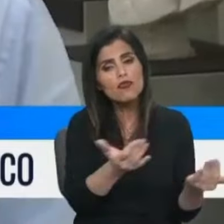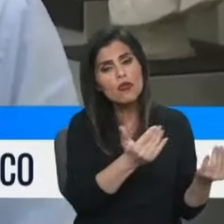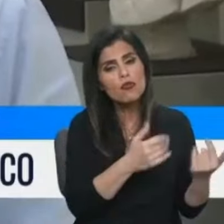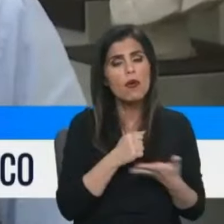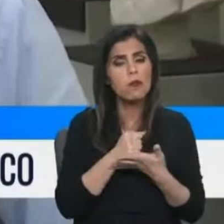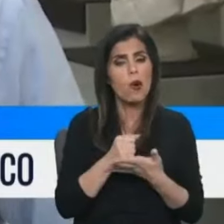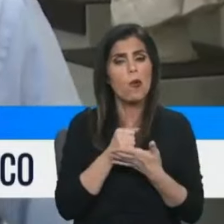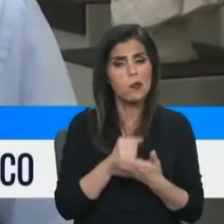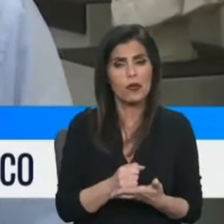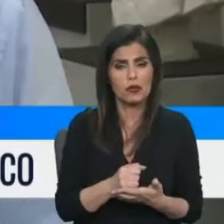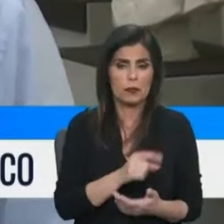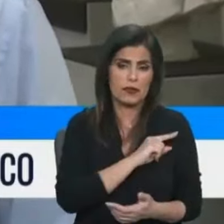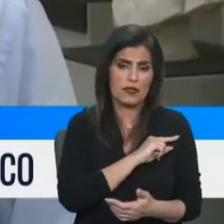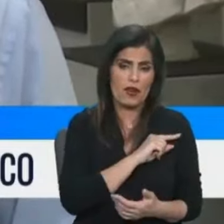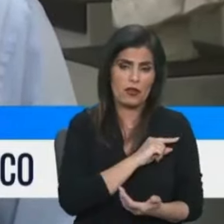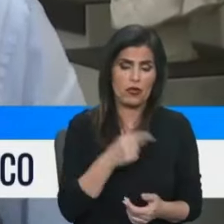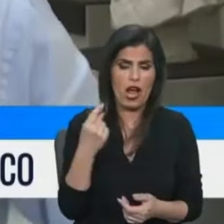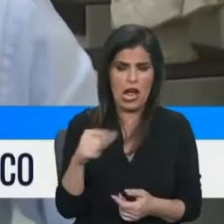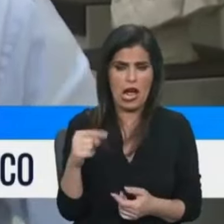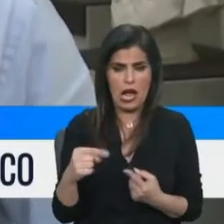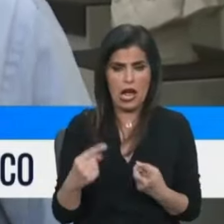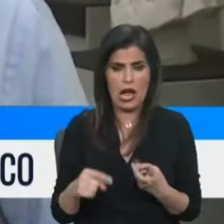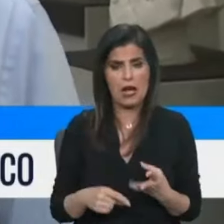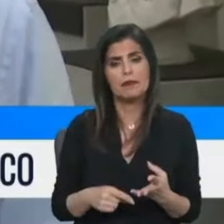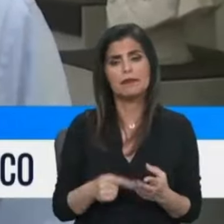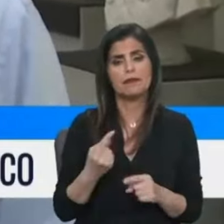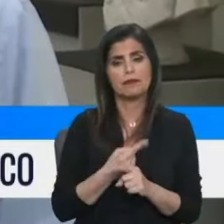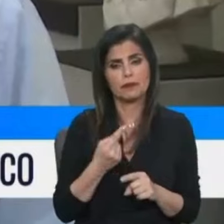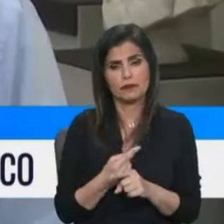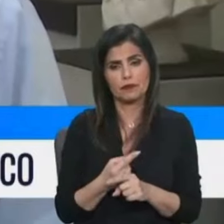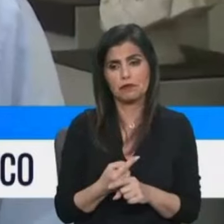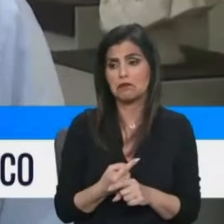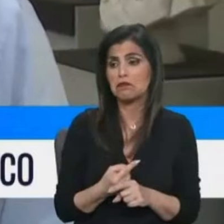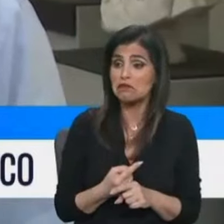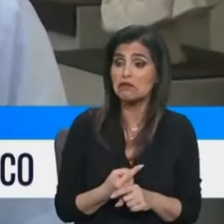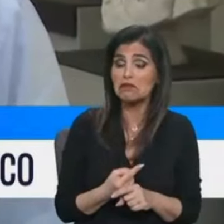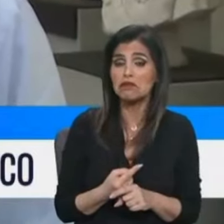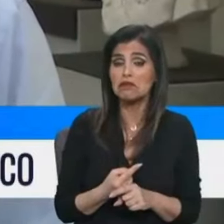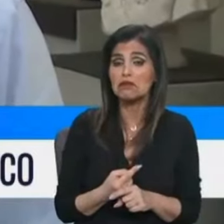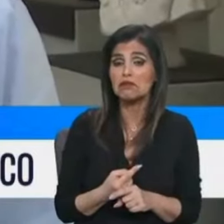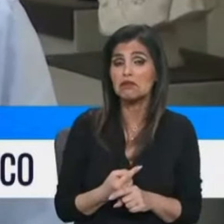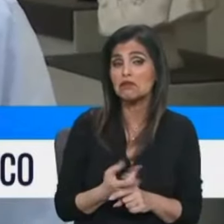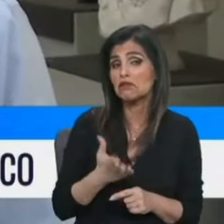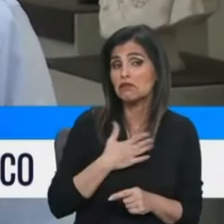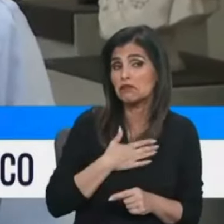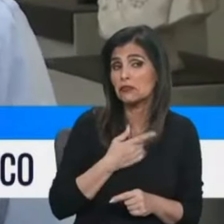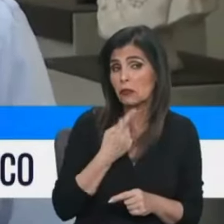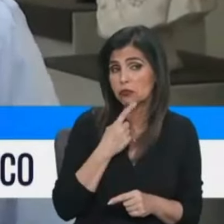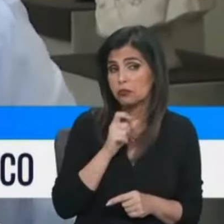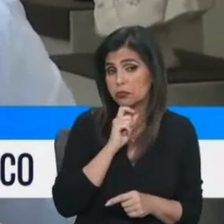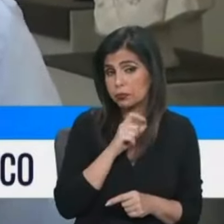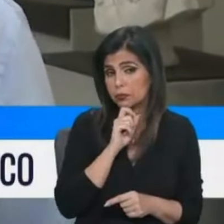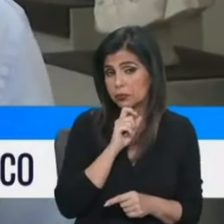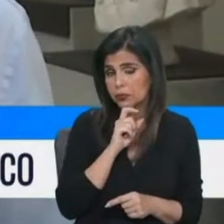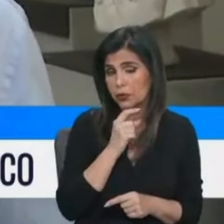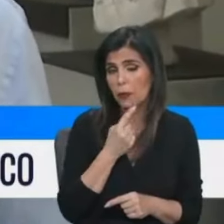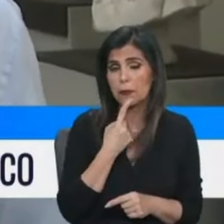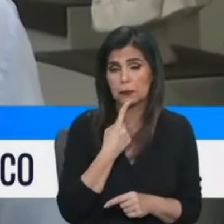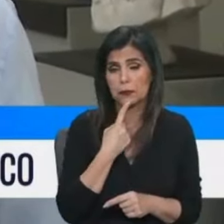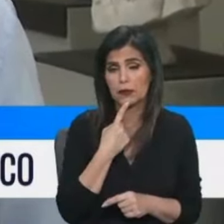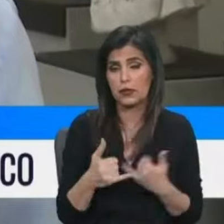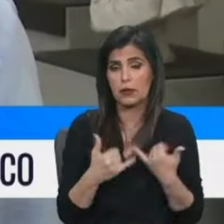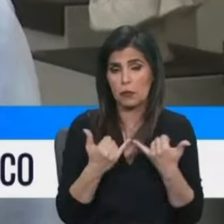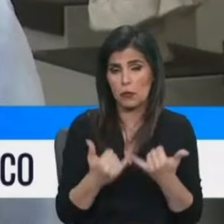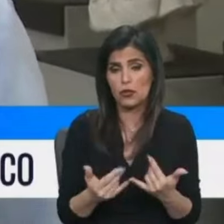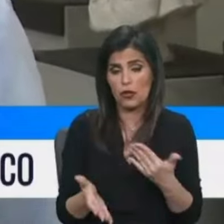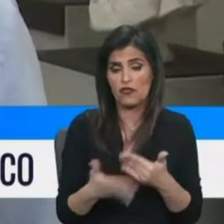Portanto, há um conjunto de fatores e de indícios que nos permitem perceber que depois de ter